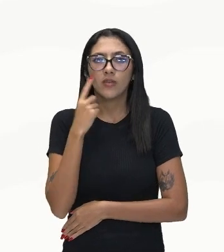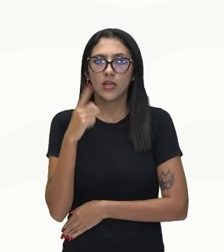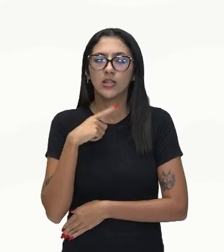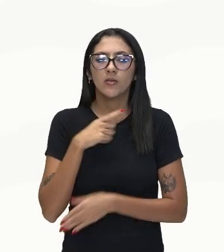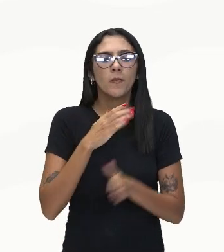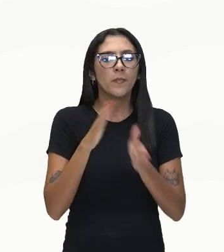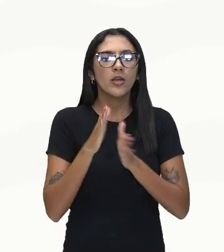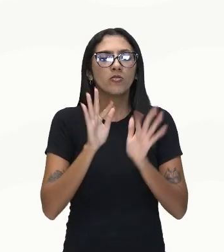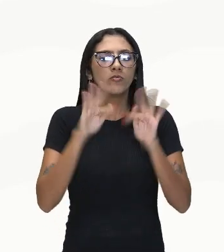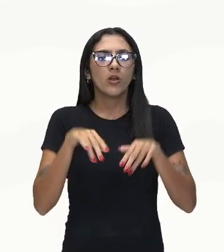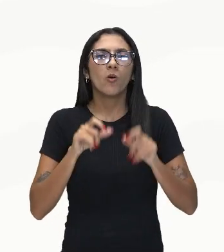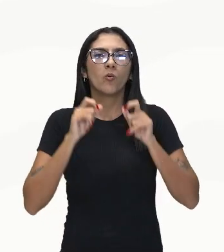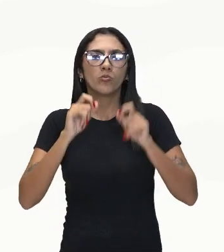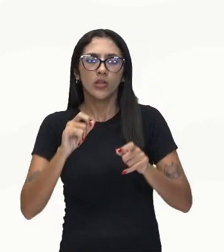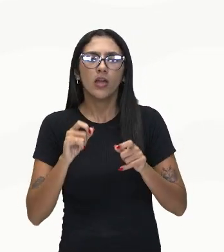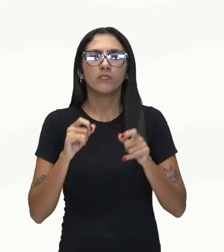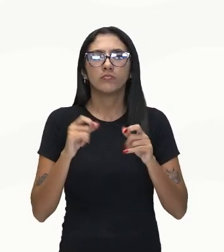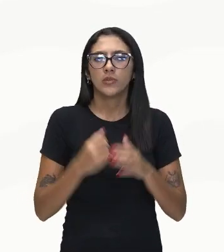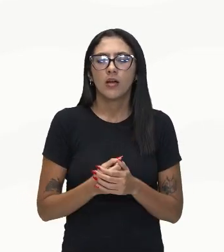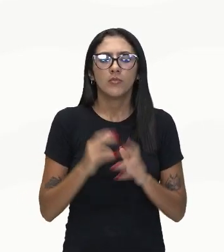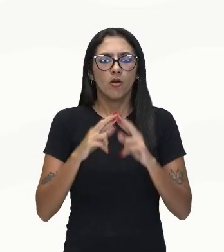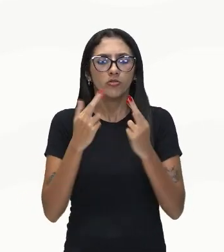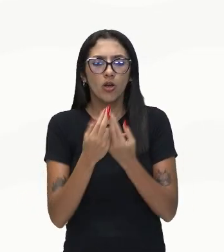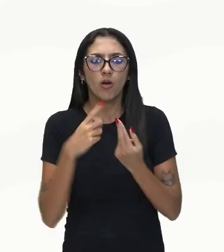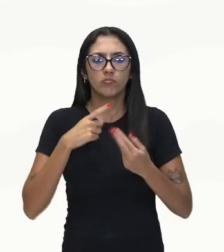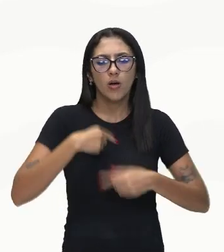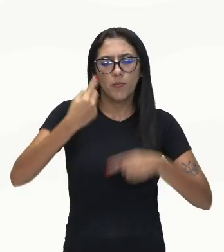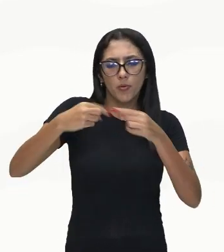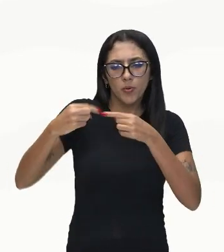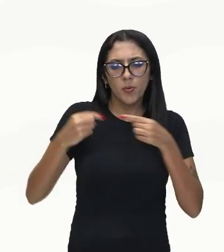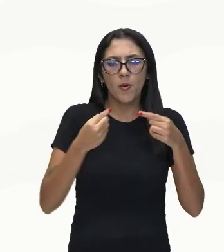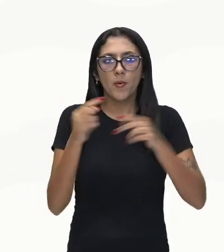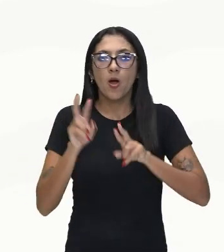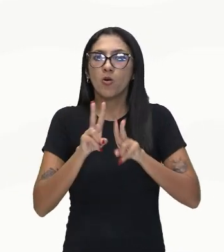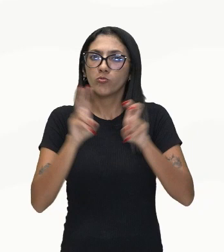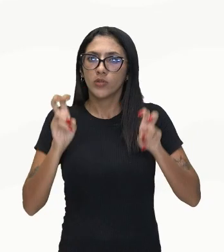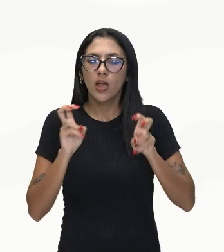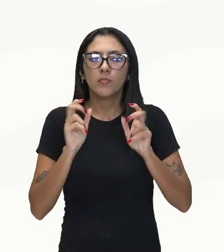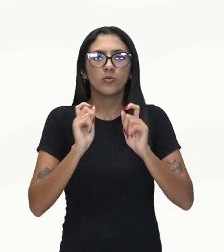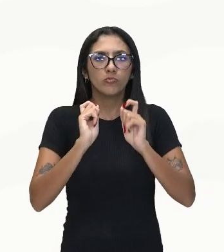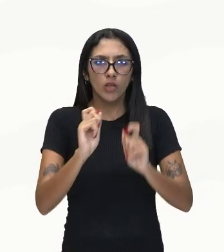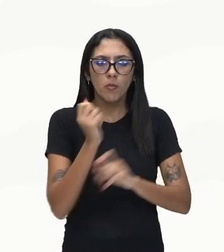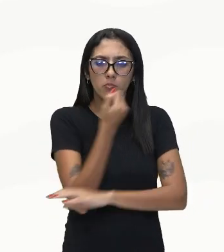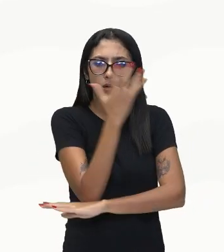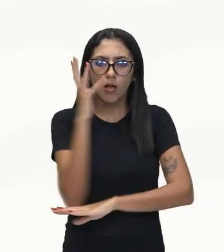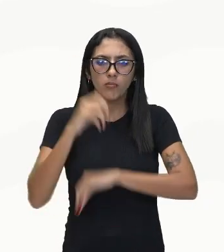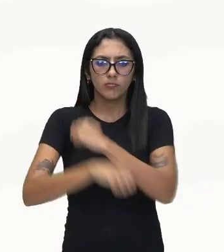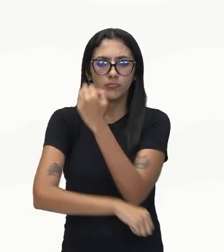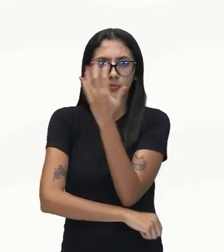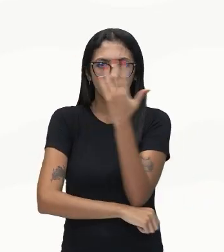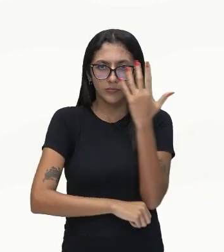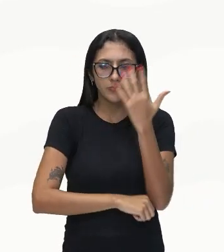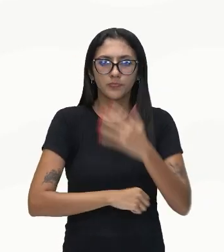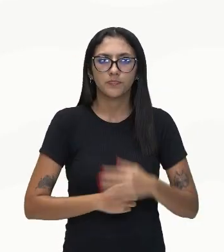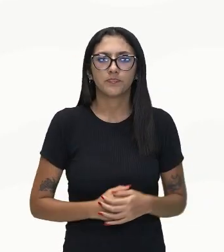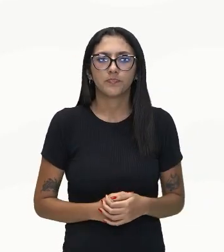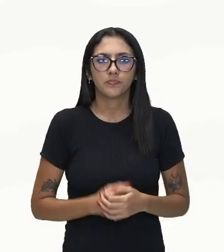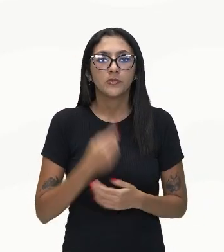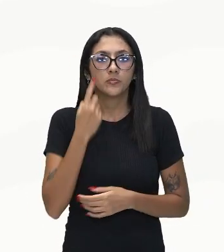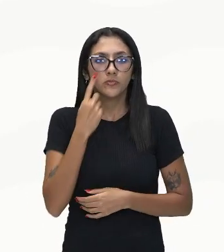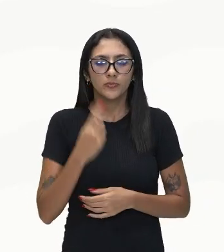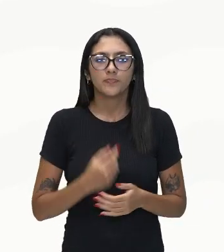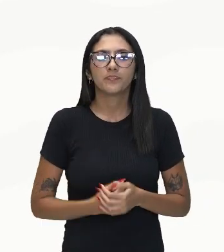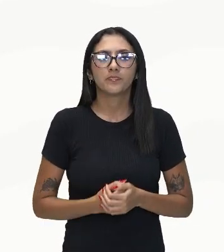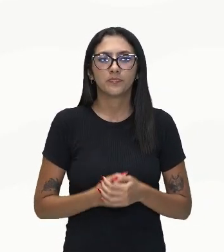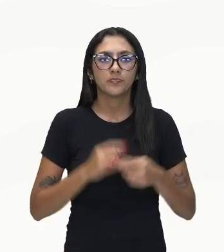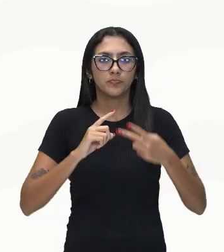as questões ambientais, tá certo? Fazem parte desse tratado aqui os seguintes países: o